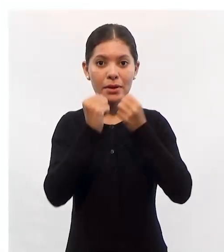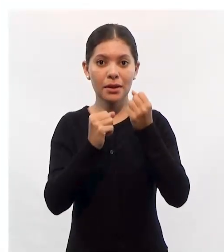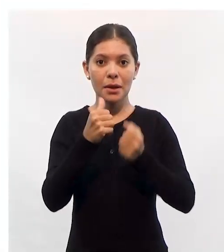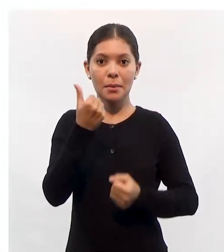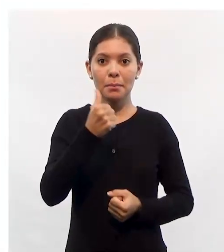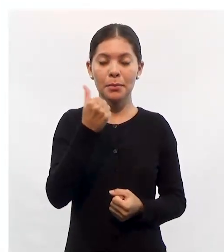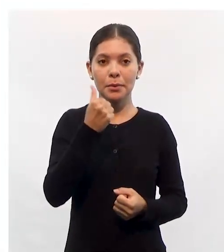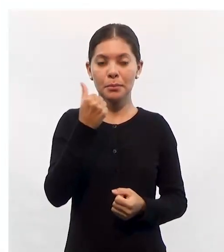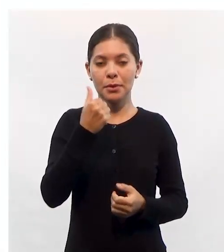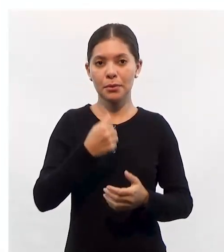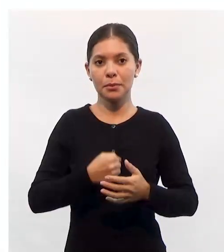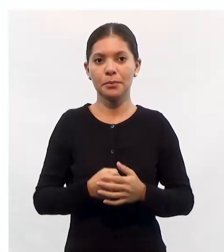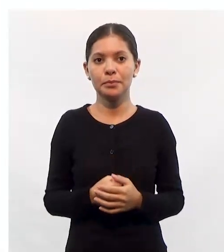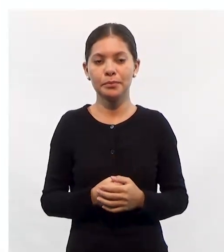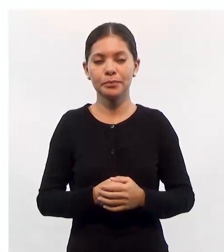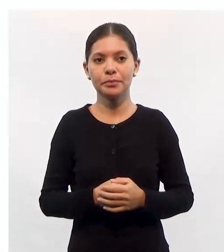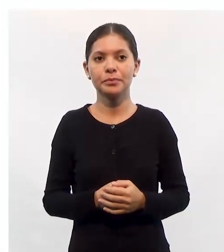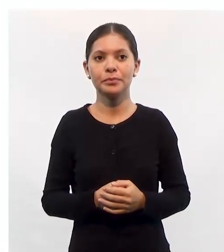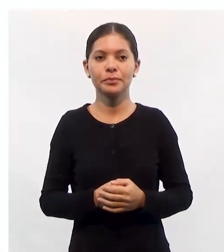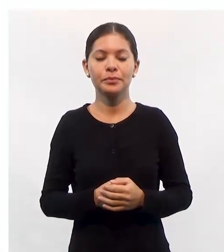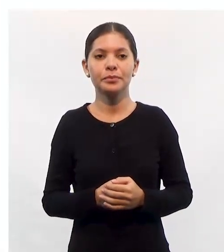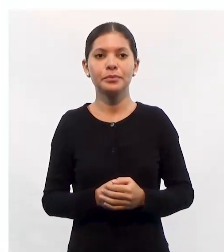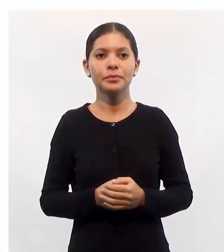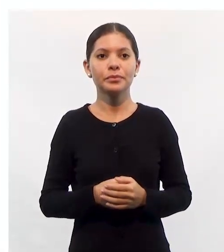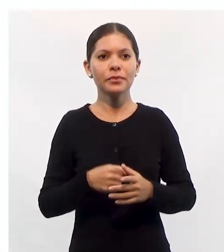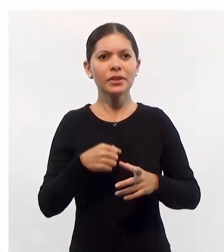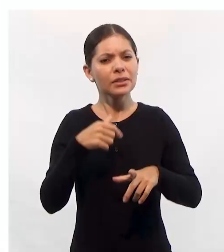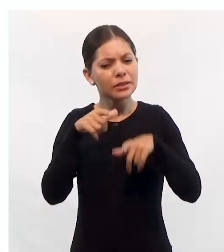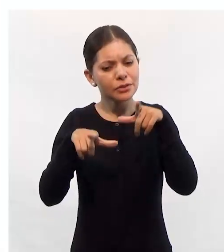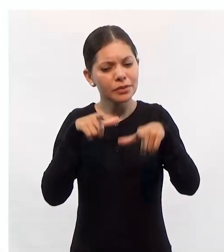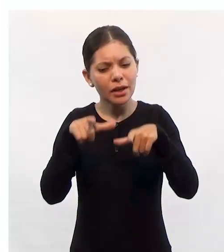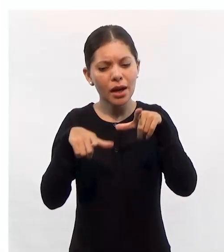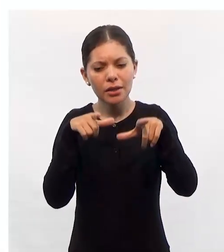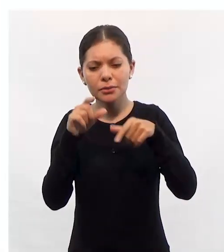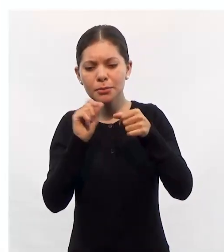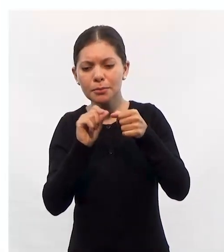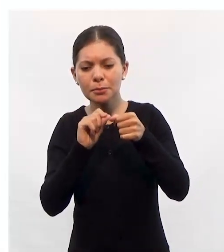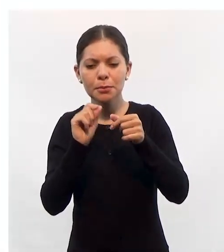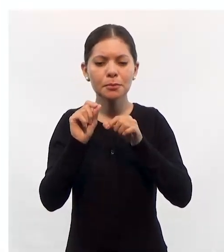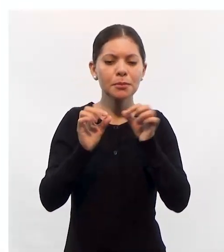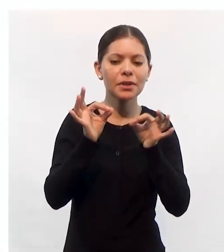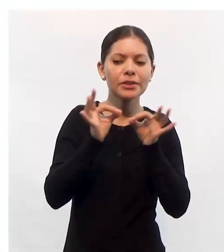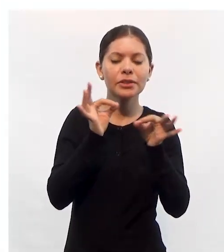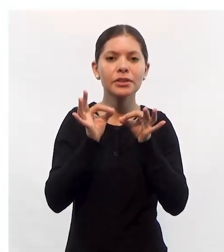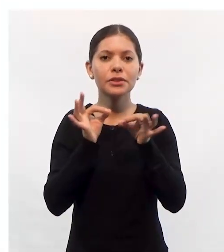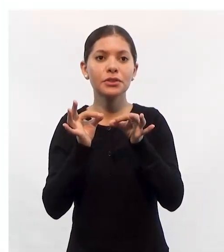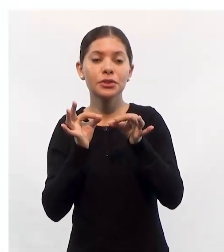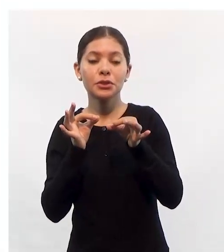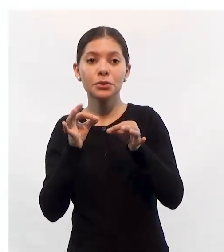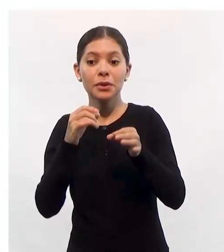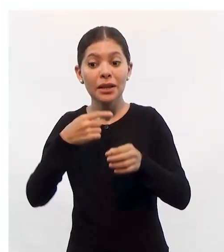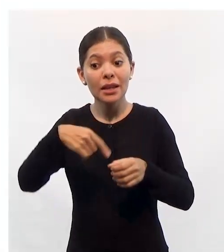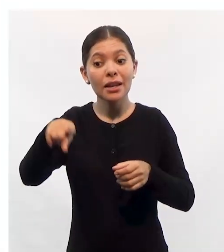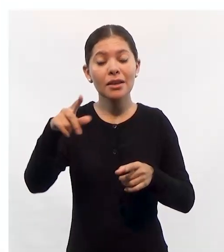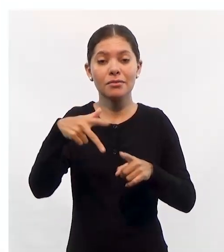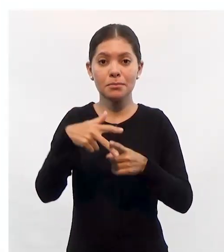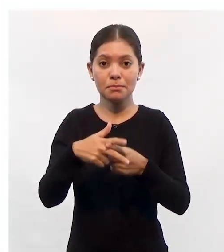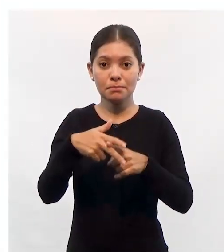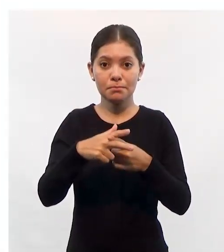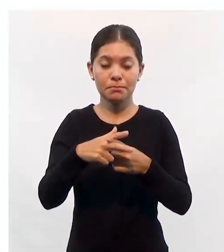vai primeiro para uma etapa de prensagem, fez a atividade na etapa de prensagem. Ele leva essa peça para